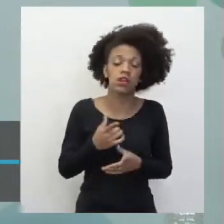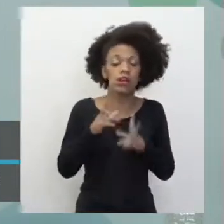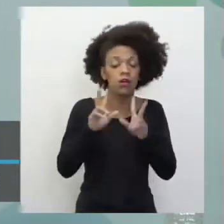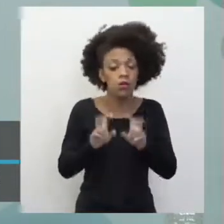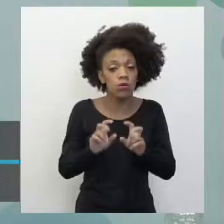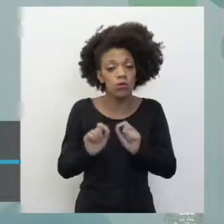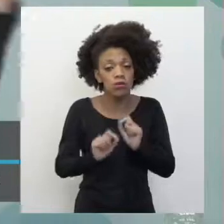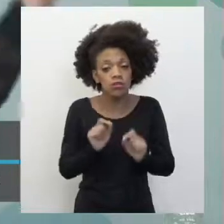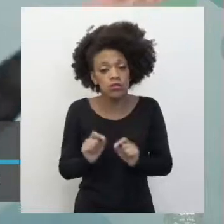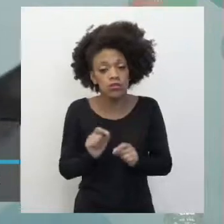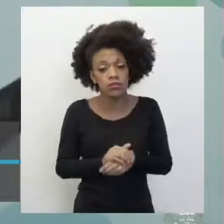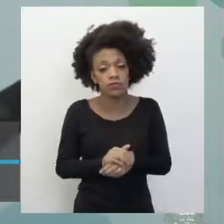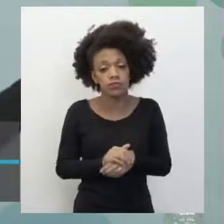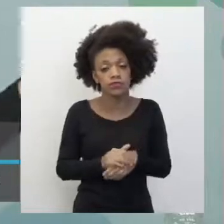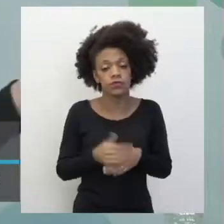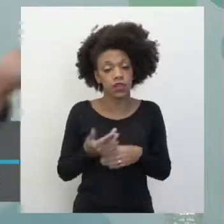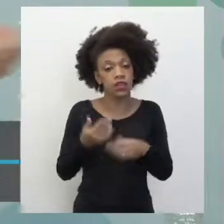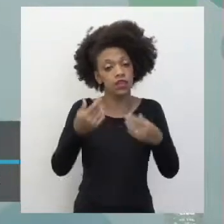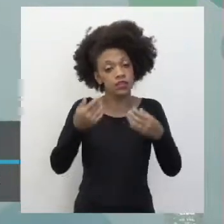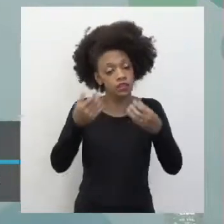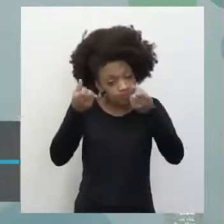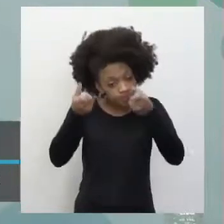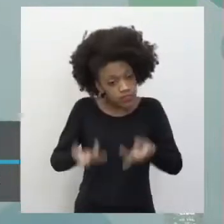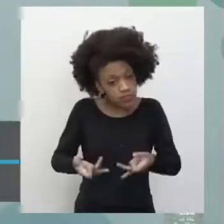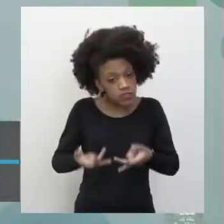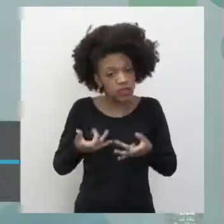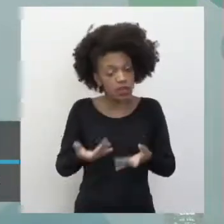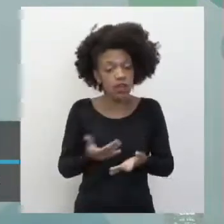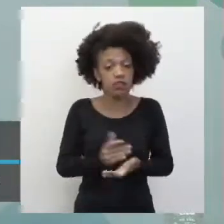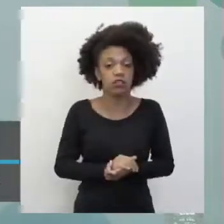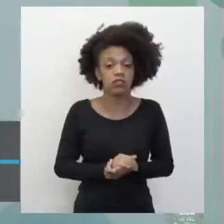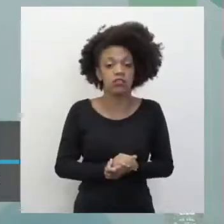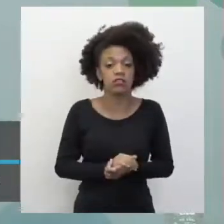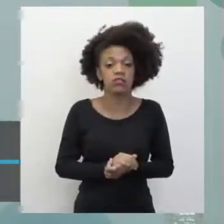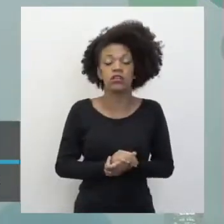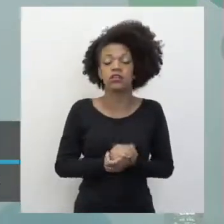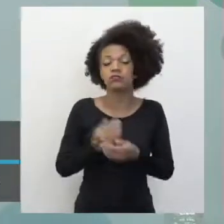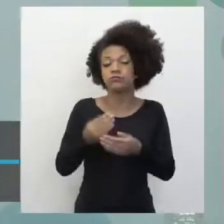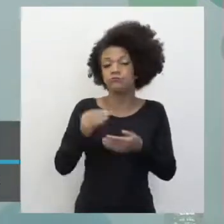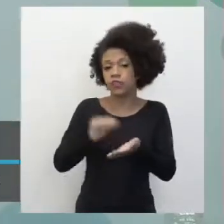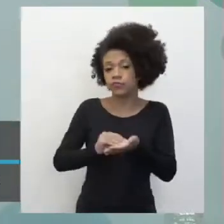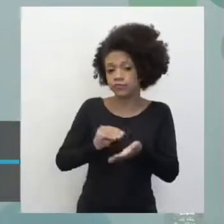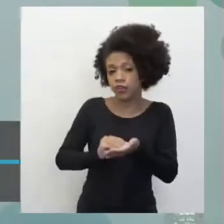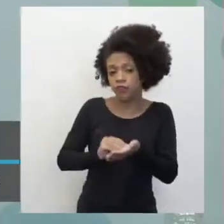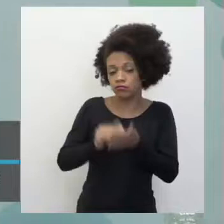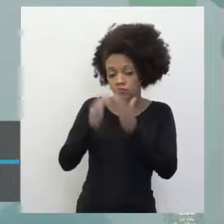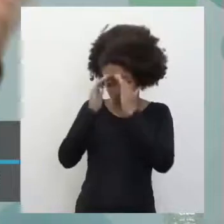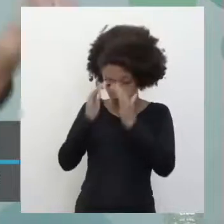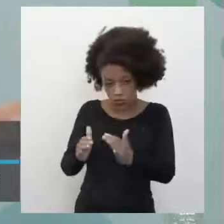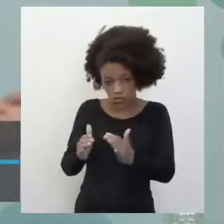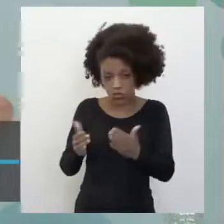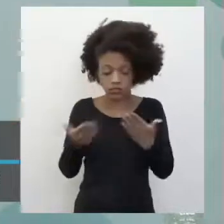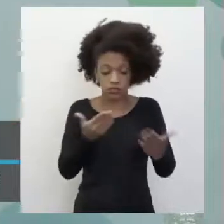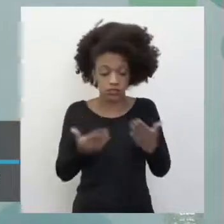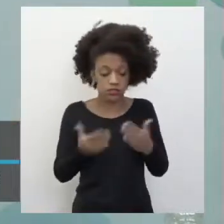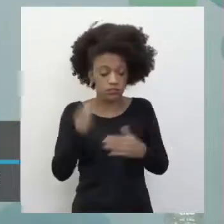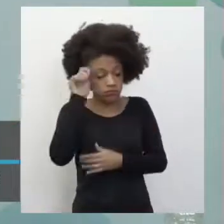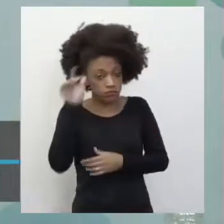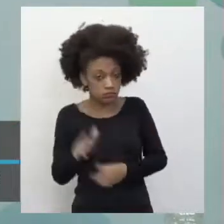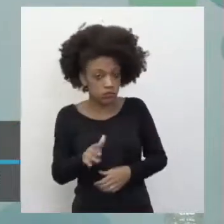retratar hoje é exatamente isso que você está falando, que a gente quer trazer a questão da intolerância, de analisar os contos